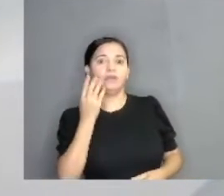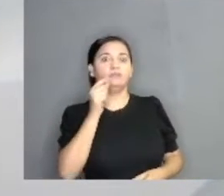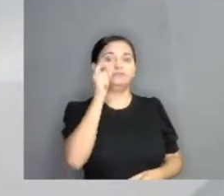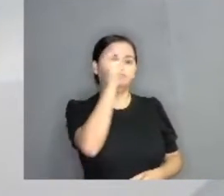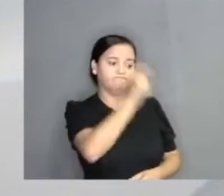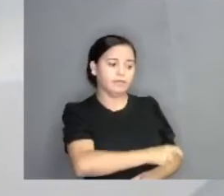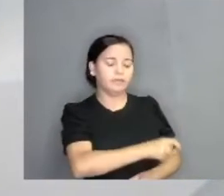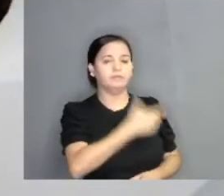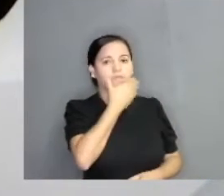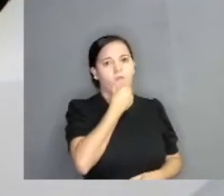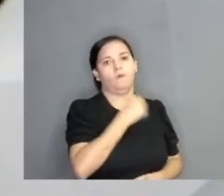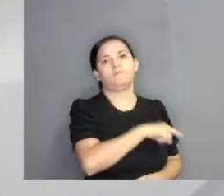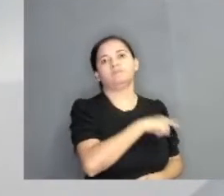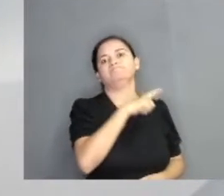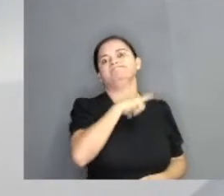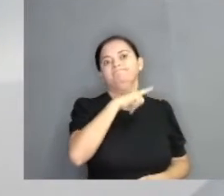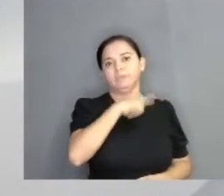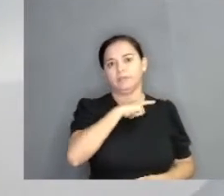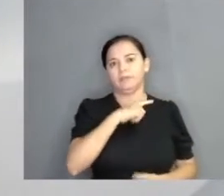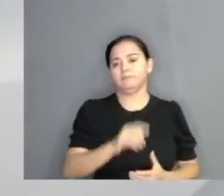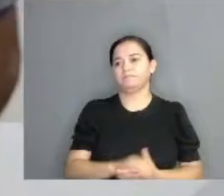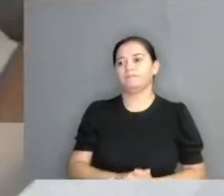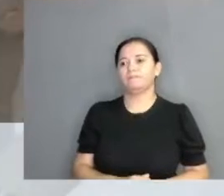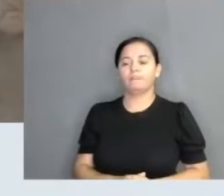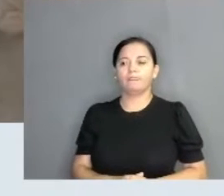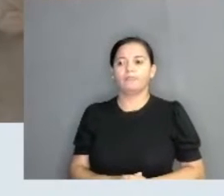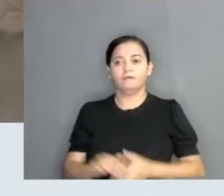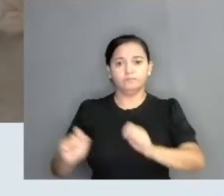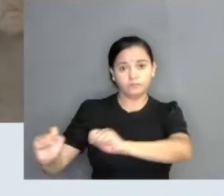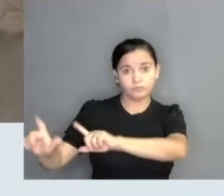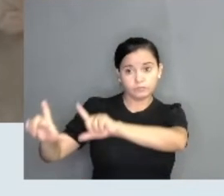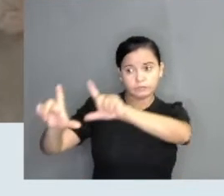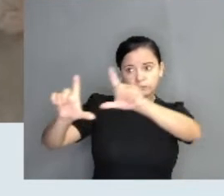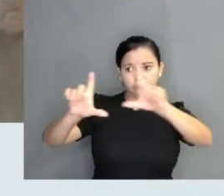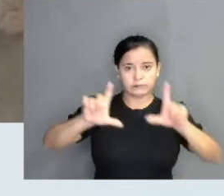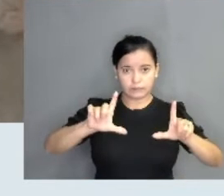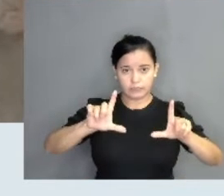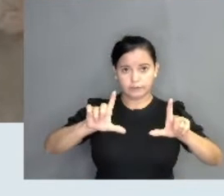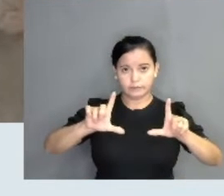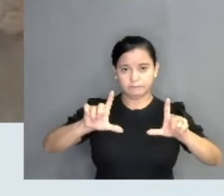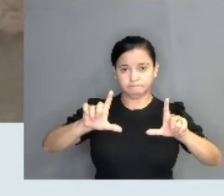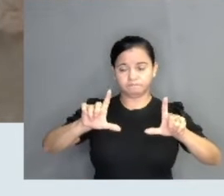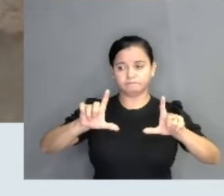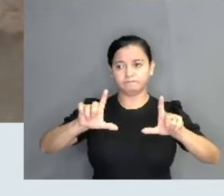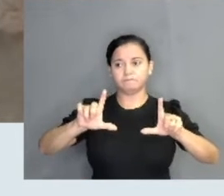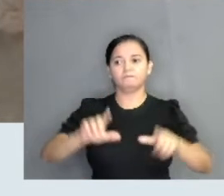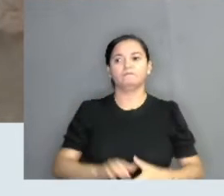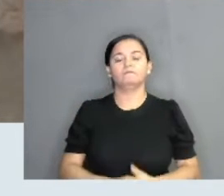Vamos para essa próxima imagem. Vamos abrir a imagem, então. Pessoal, presta atenção.